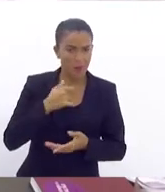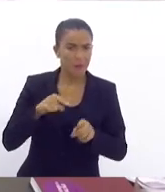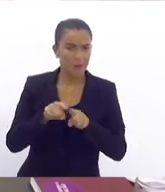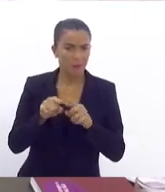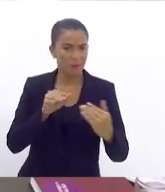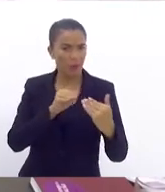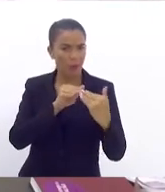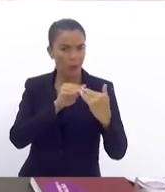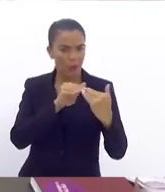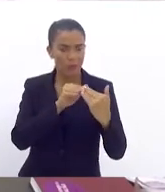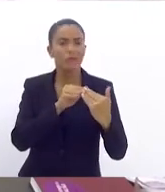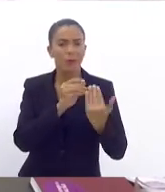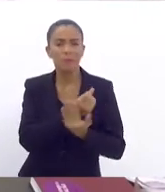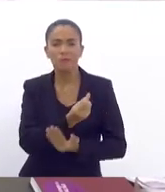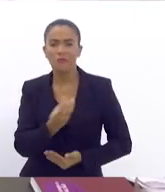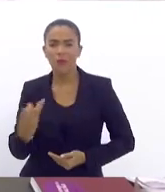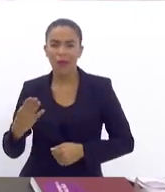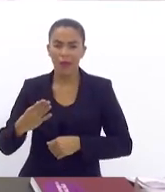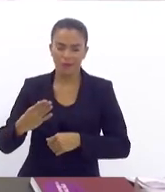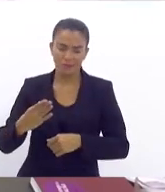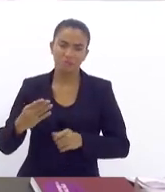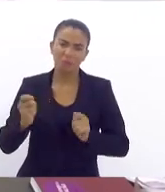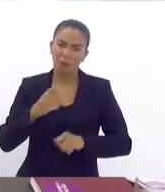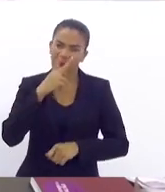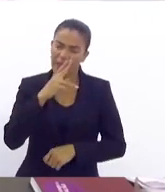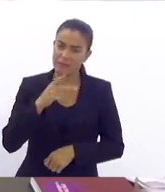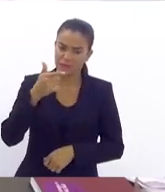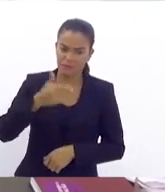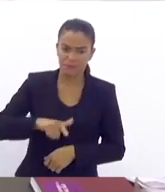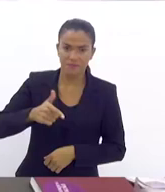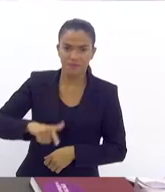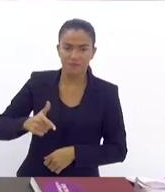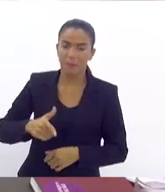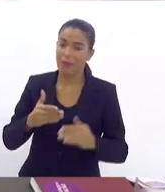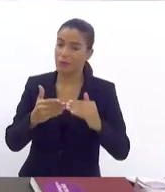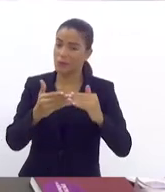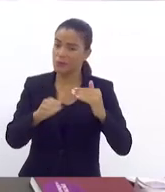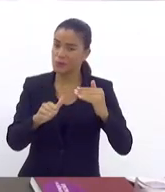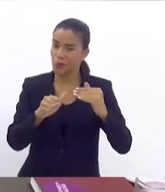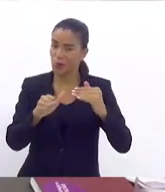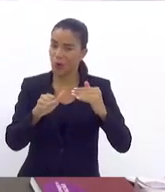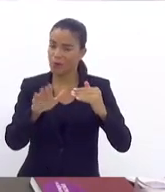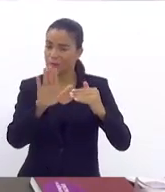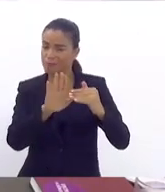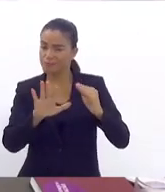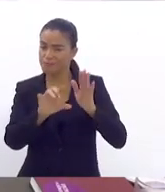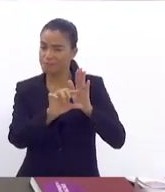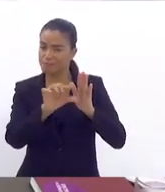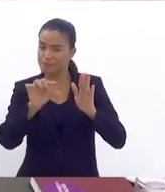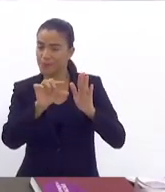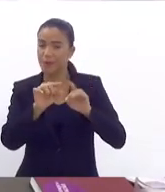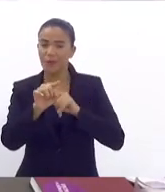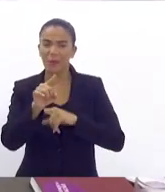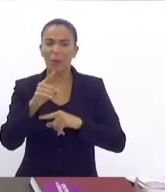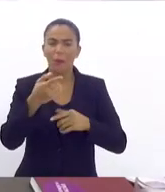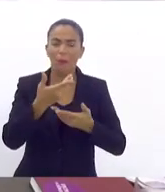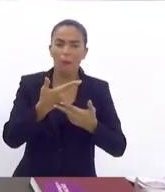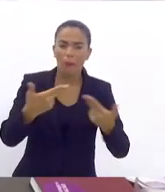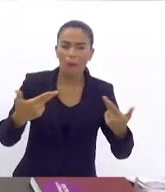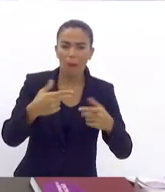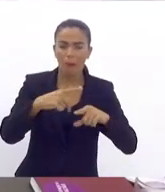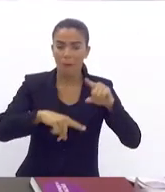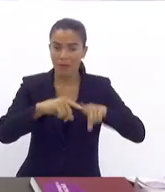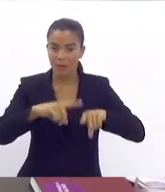Vossa Excelência que muitas vezes pode parecer uma redundância, mas discordo só no aspecto que o Poder pode regulamentar qualquer matéria. Tem algumas de